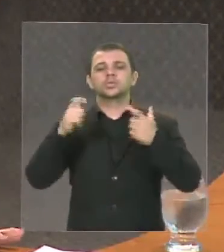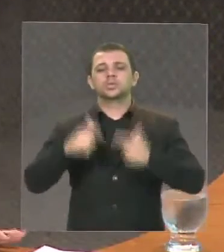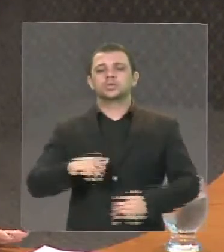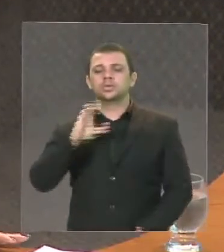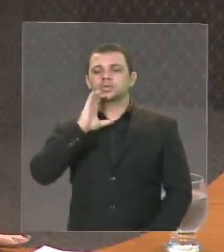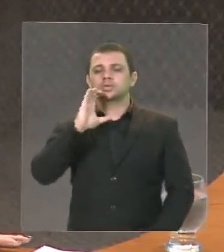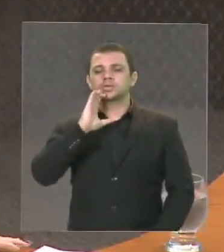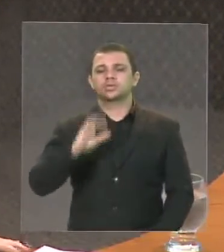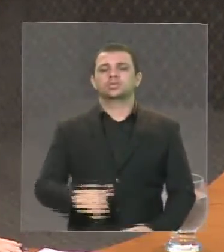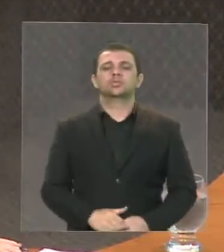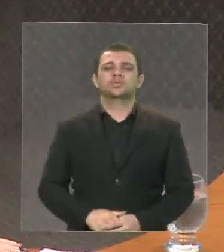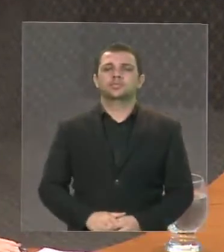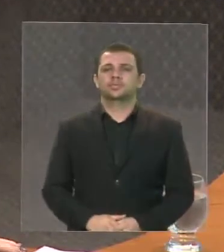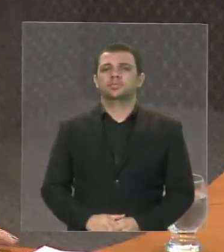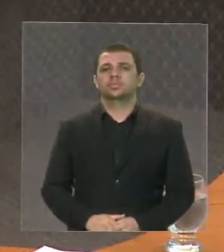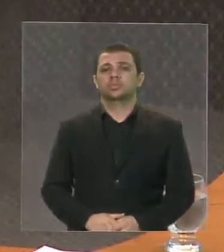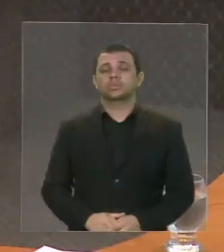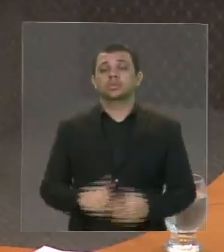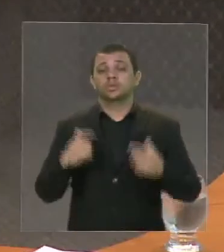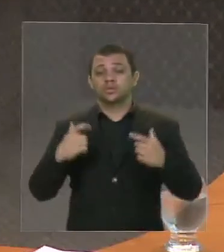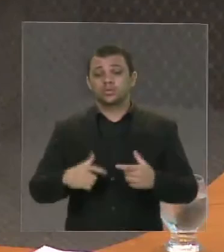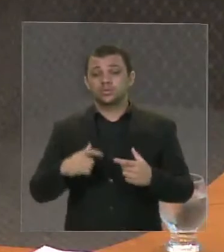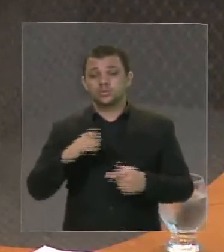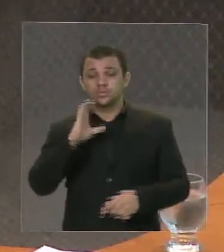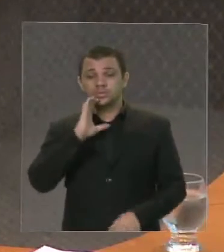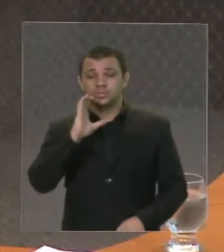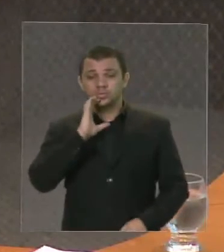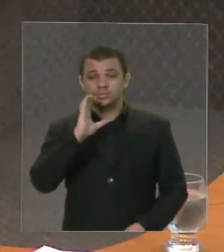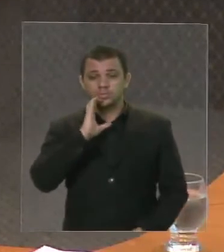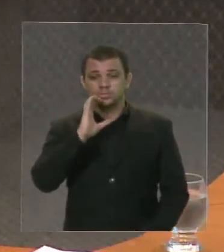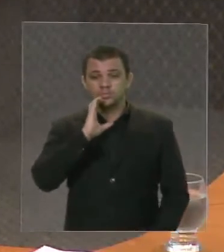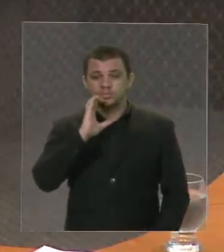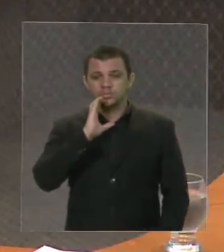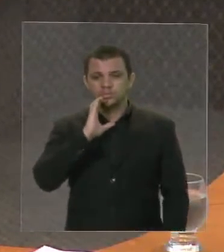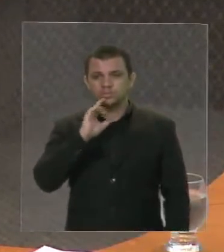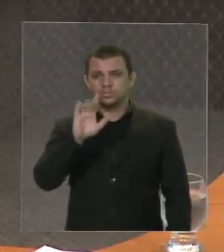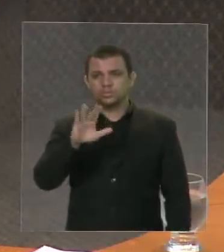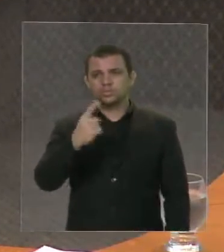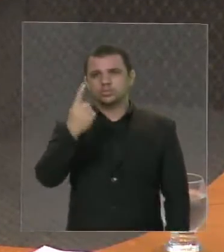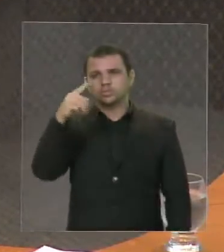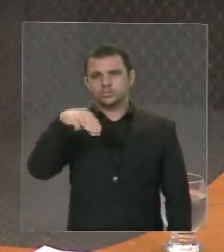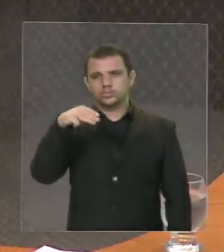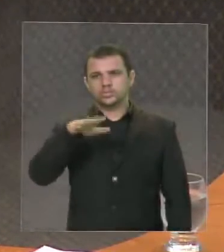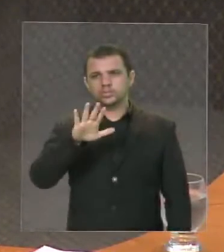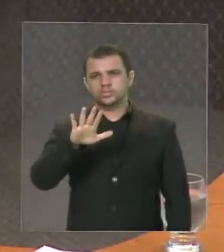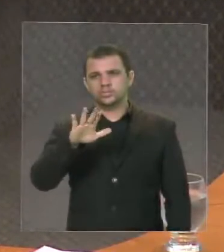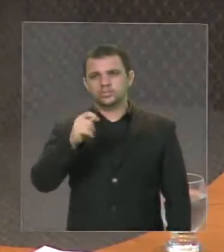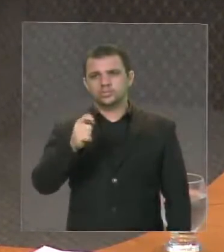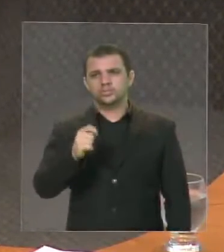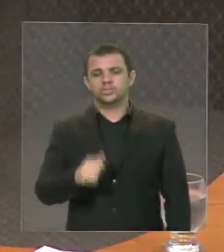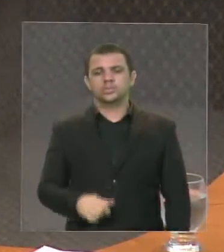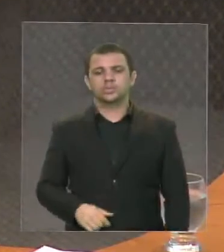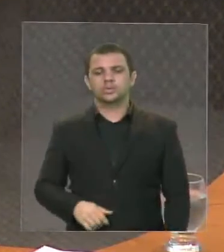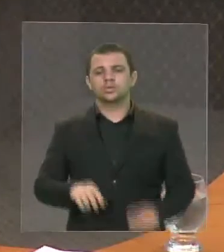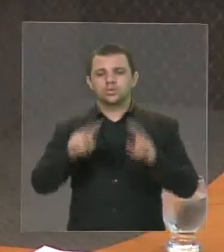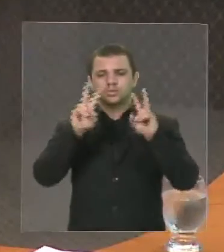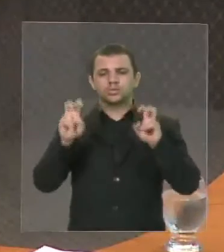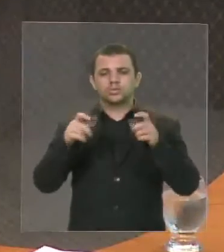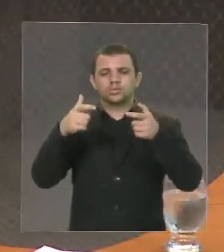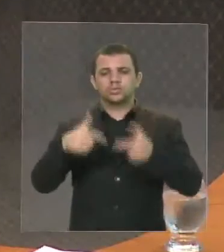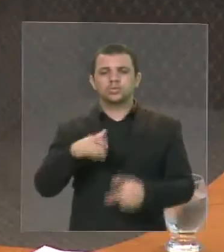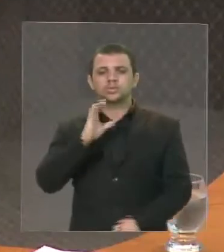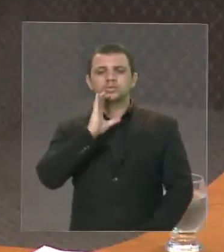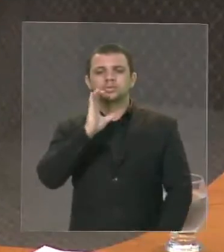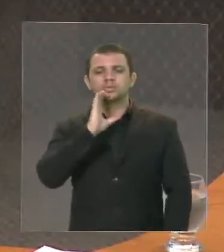caso Coroatá. Um minuto, deputada Graça. Sobre o caso Coroatá.